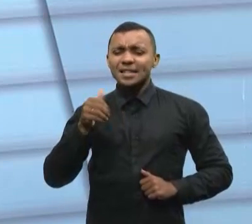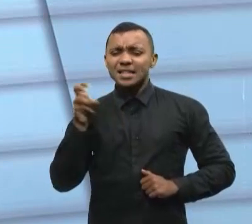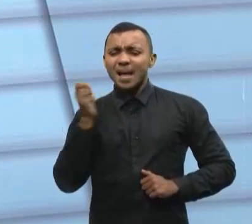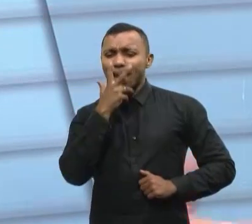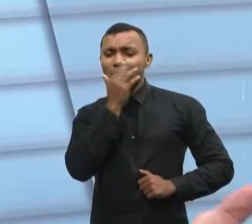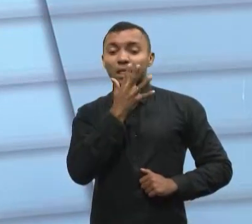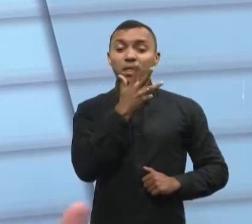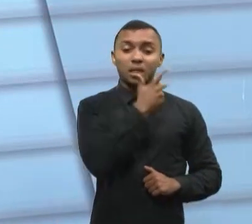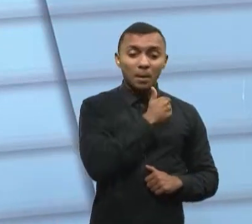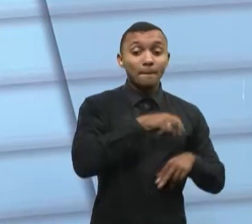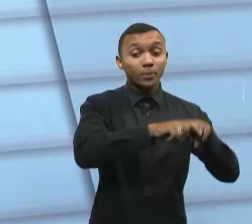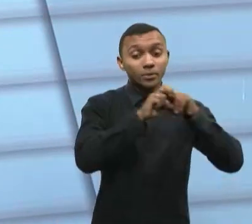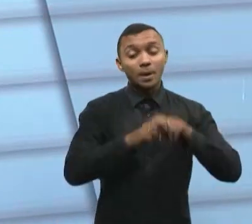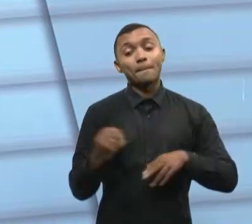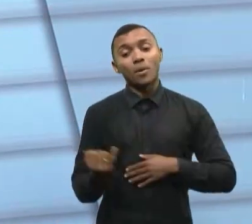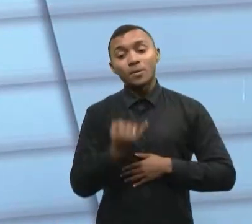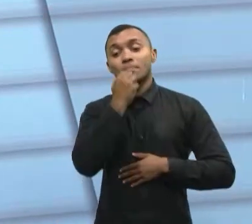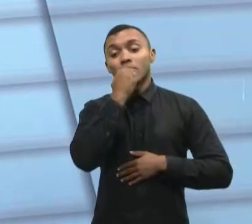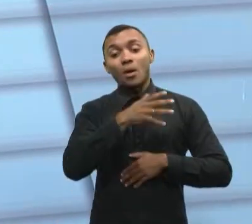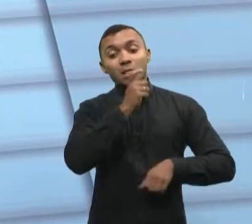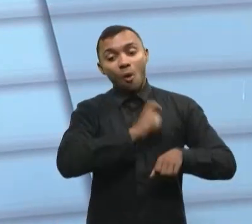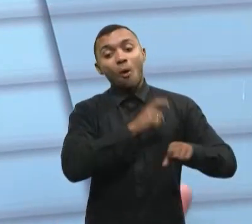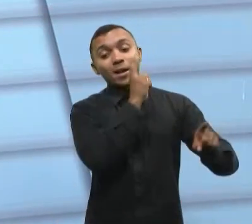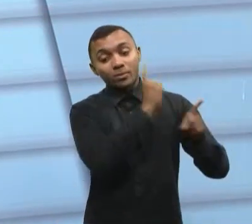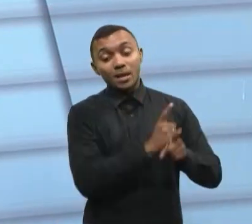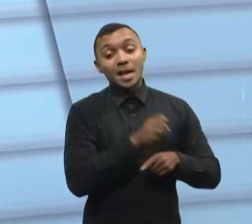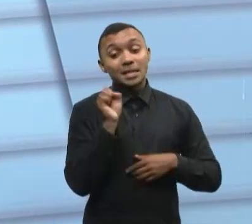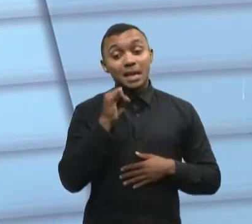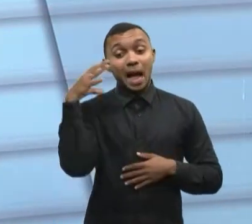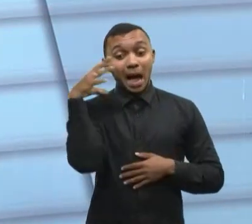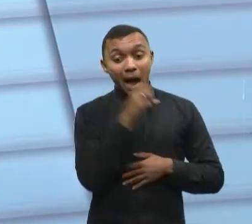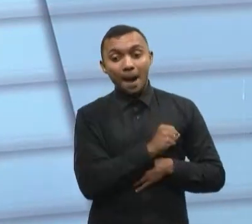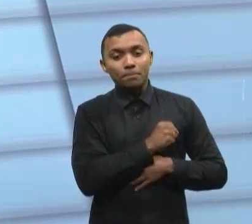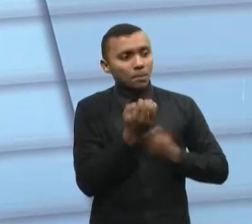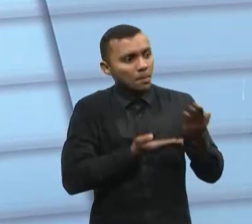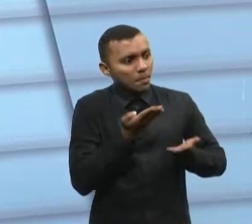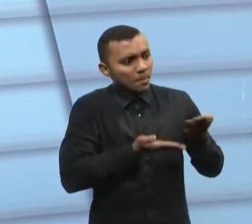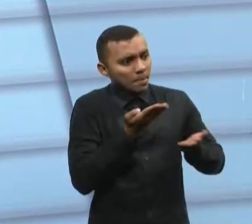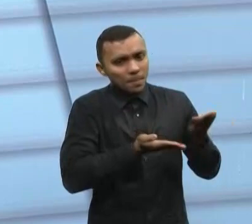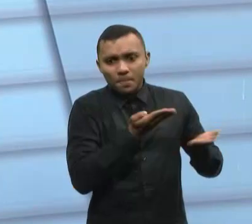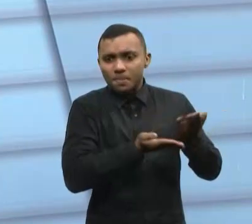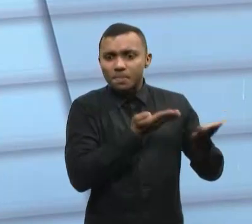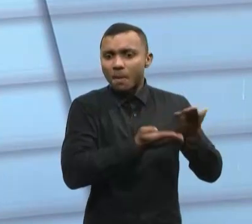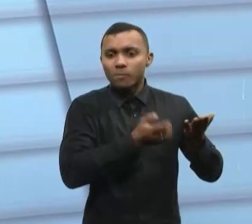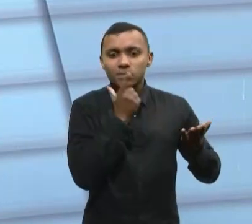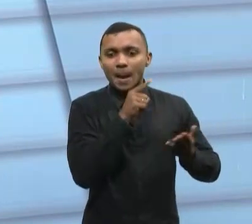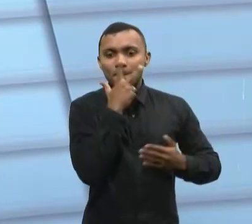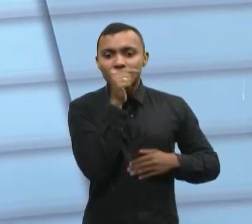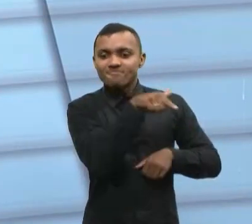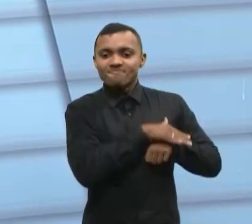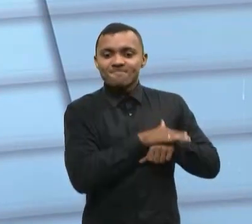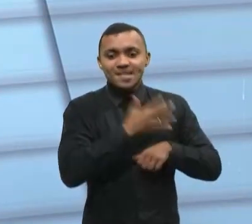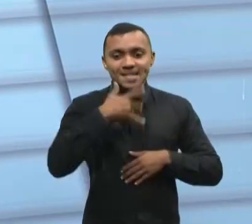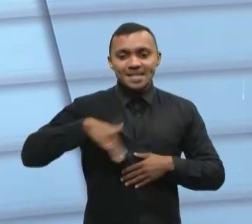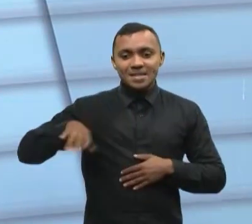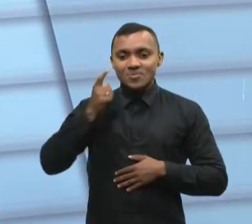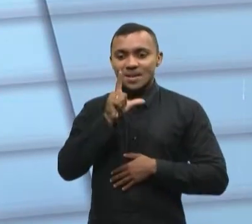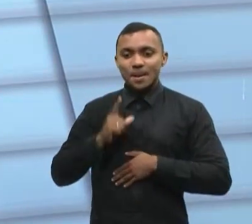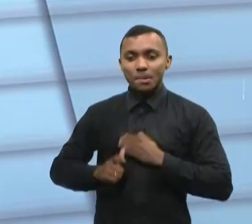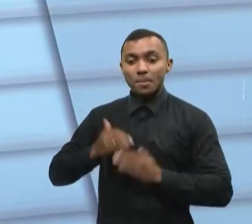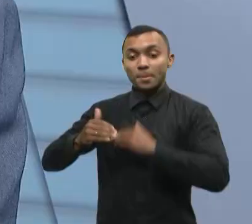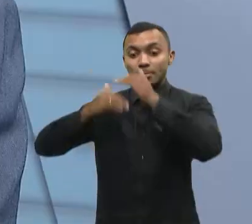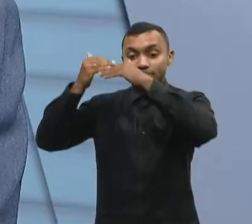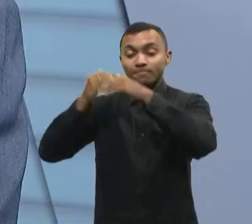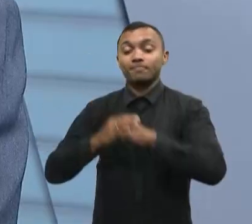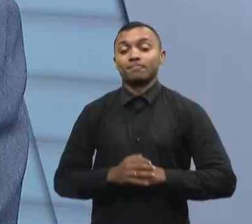Então, por isso que o diagnóstico também é procurado muito cedo, porque quanto mais cedo a gente intervir, melhor é o desfecho clínico, né? Isso. Né? Muito